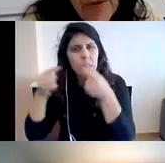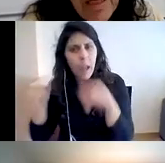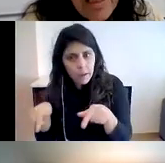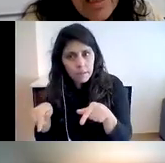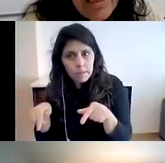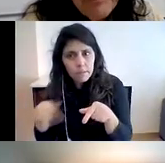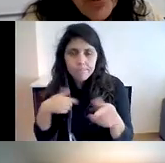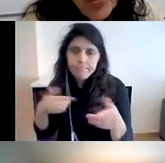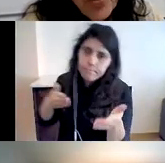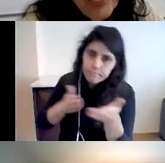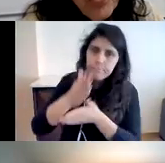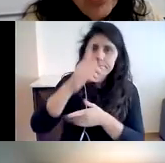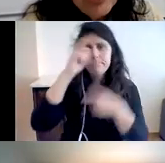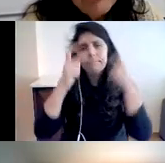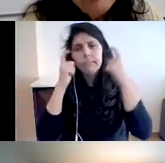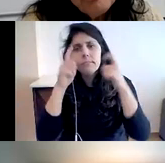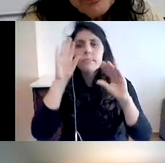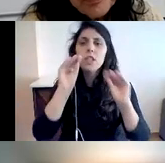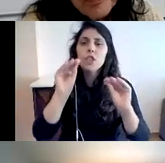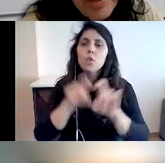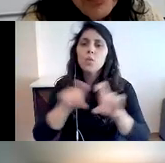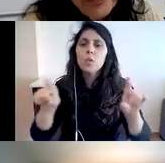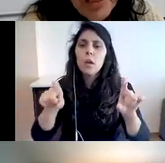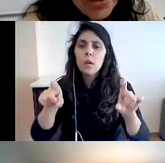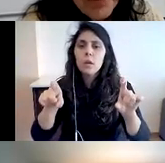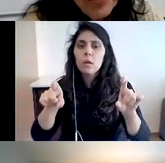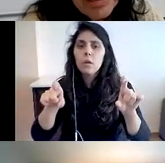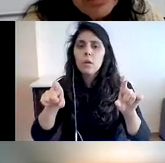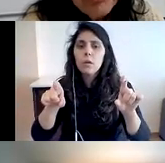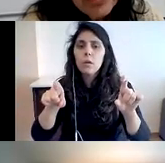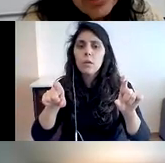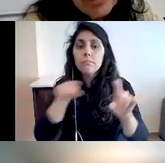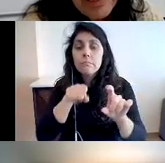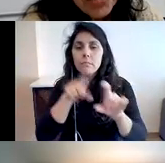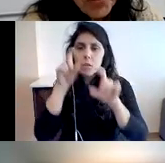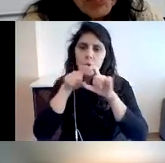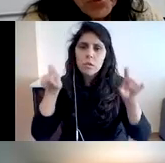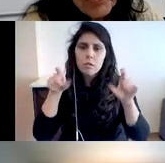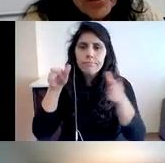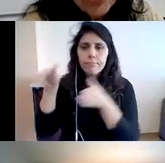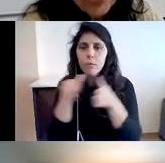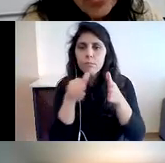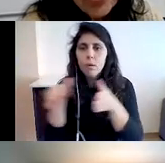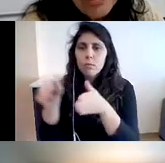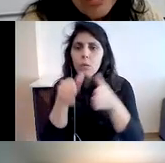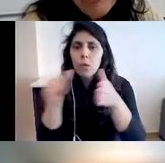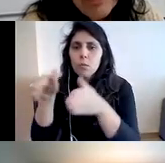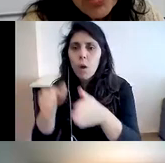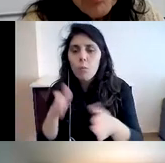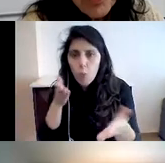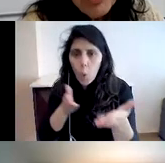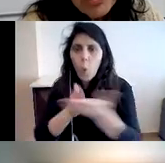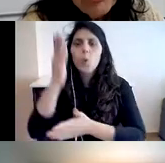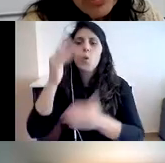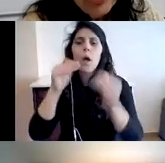secundário como vias predominantemente orientadas para o prolongamento de estudos e